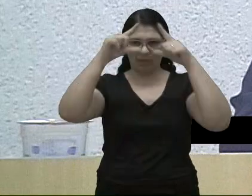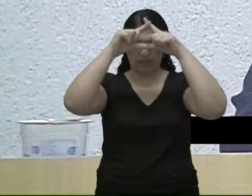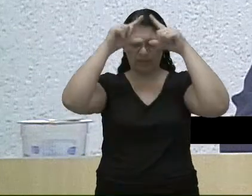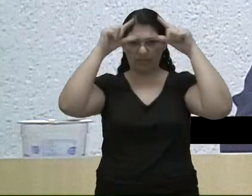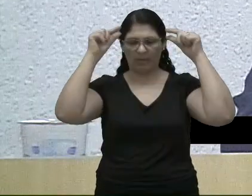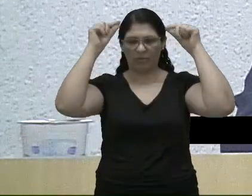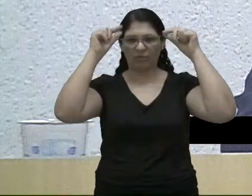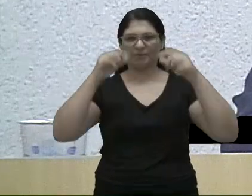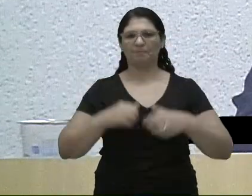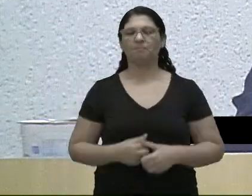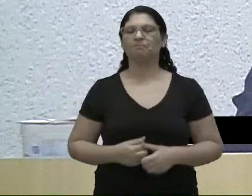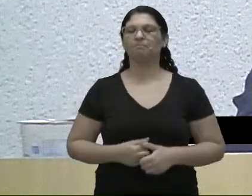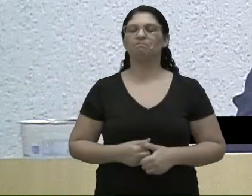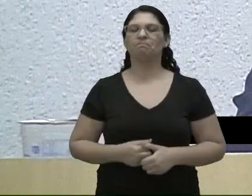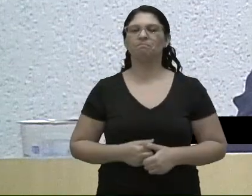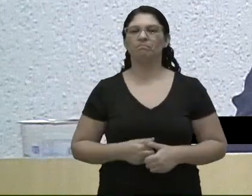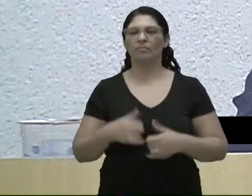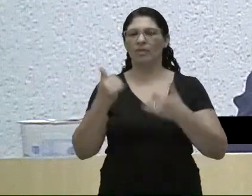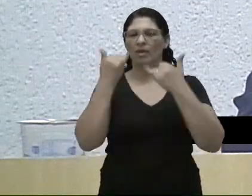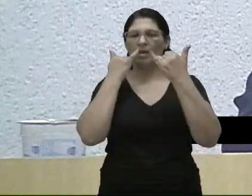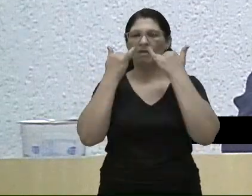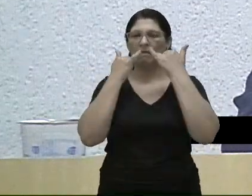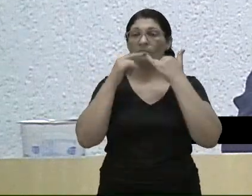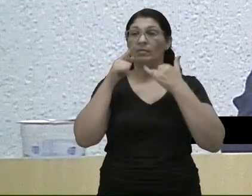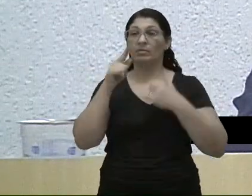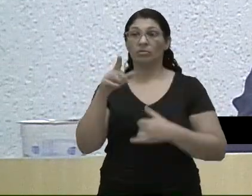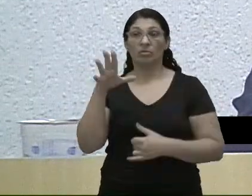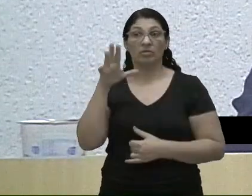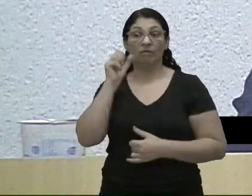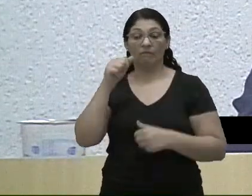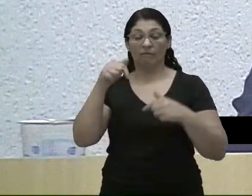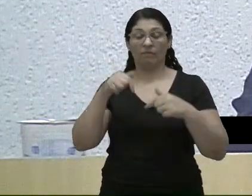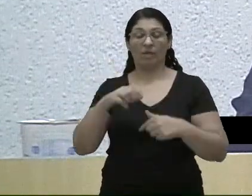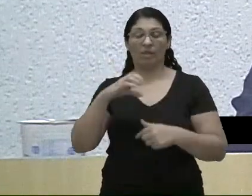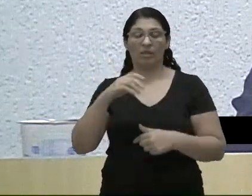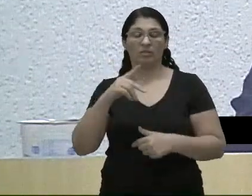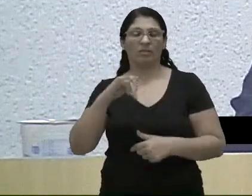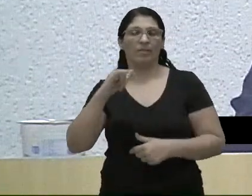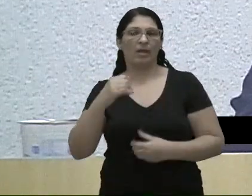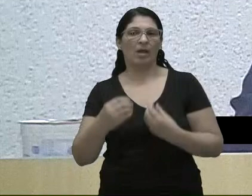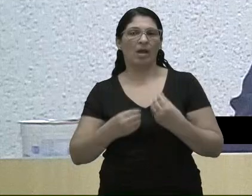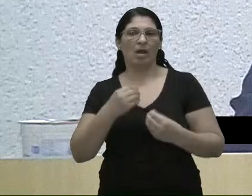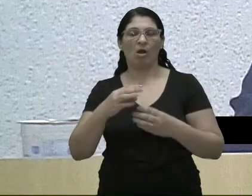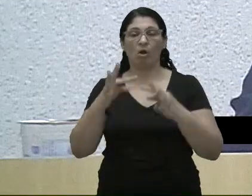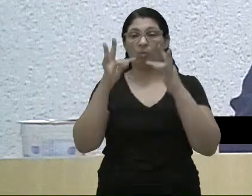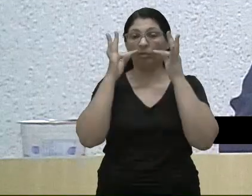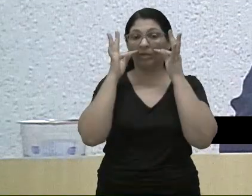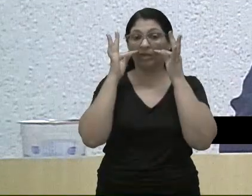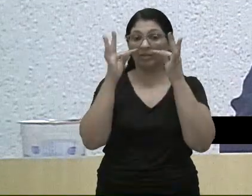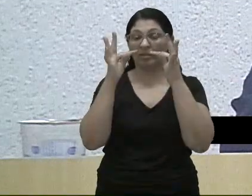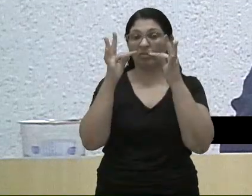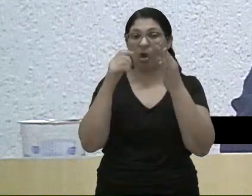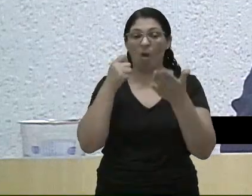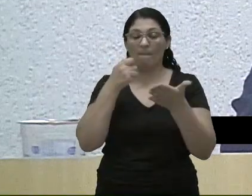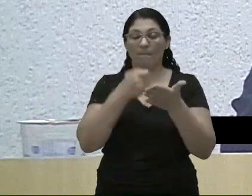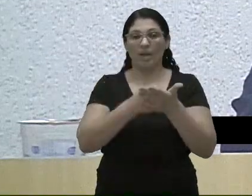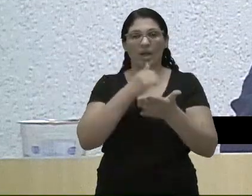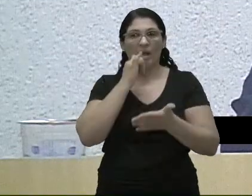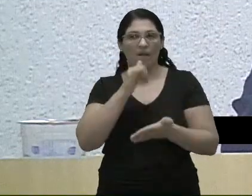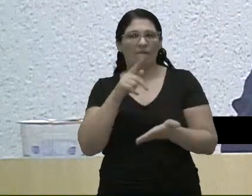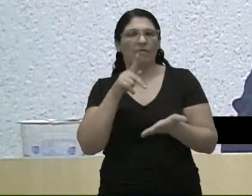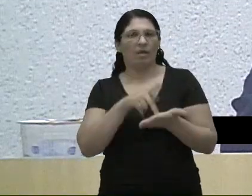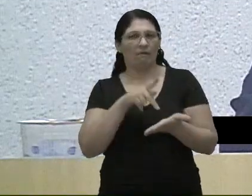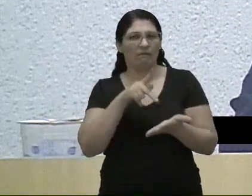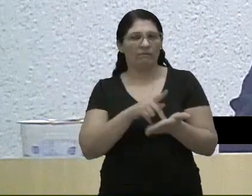Informo a senhora que a senhora está sendo ouvida nessa CPI na condição de testemunha. E nessa qualidade é obrigada a falar a verdade na forma da